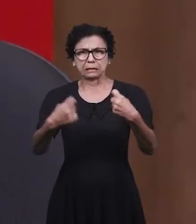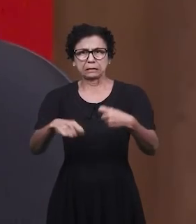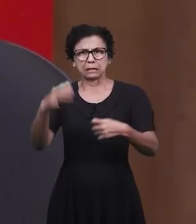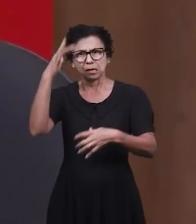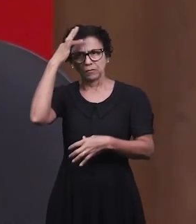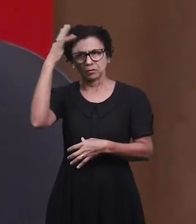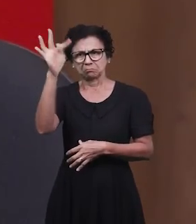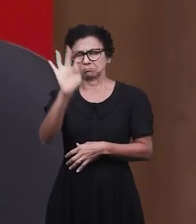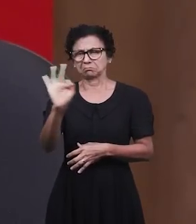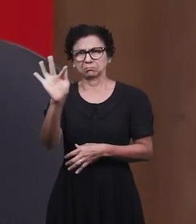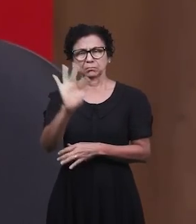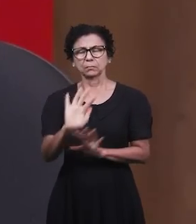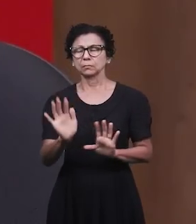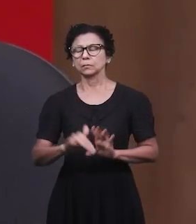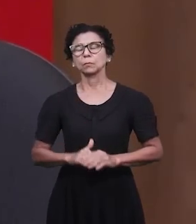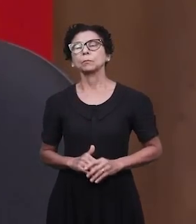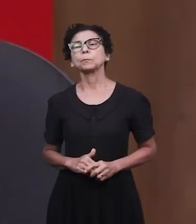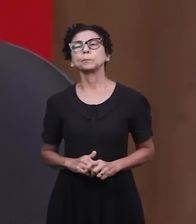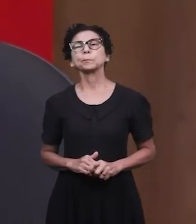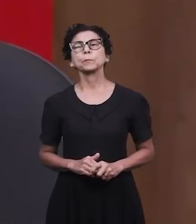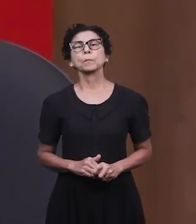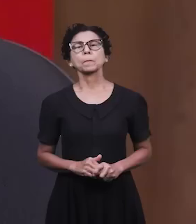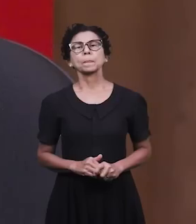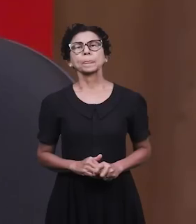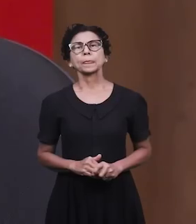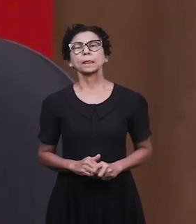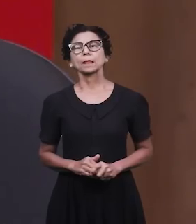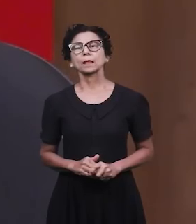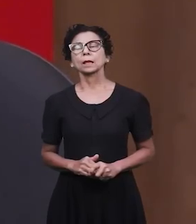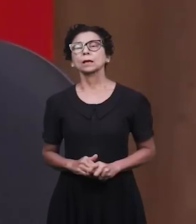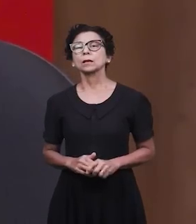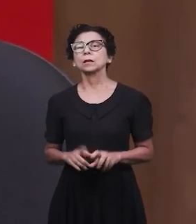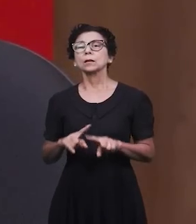pode fazer, mas nós cremos